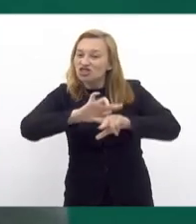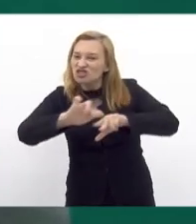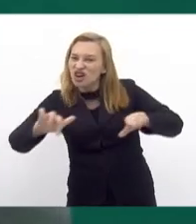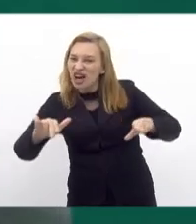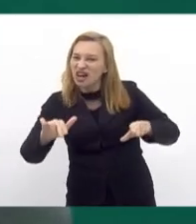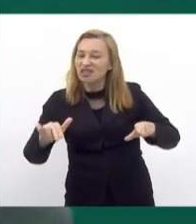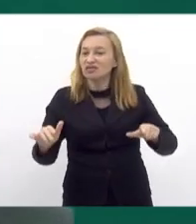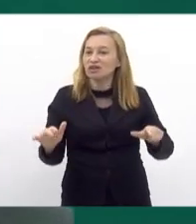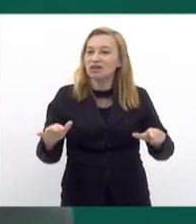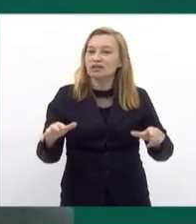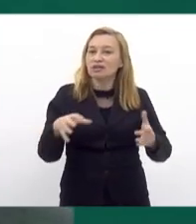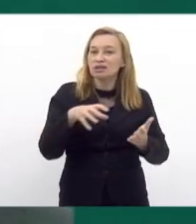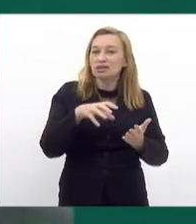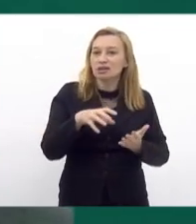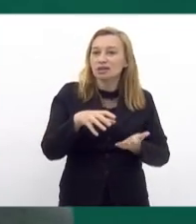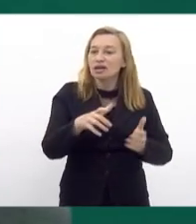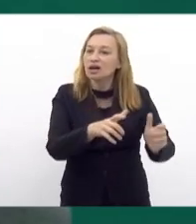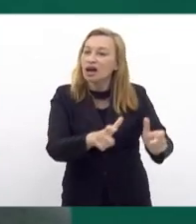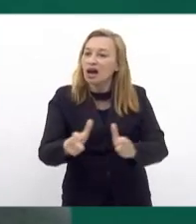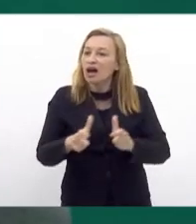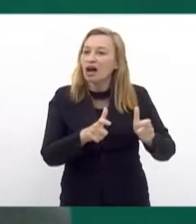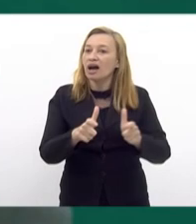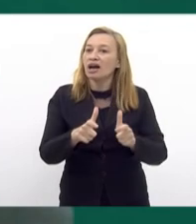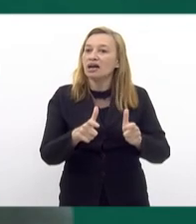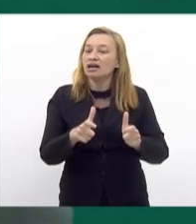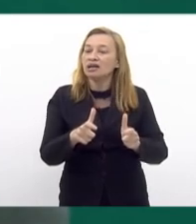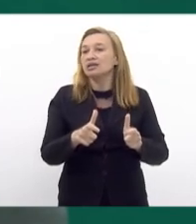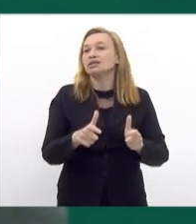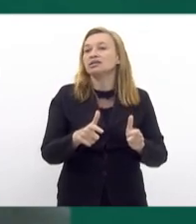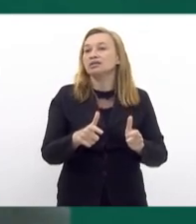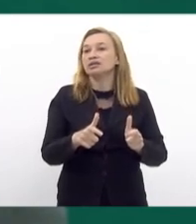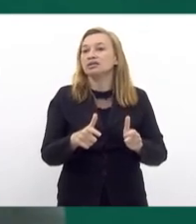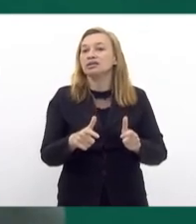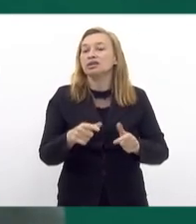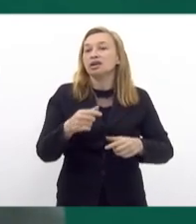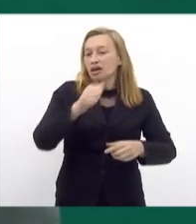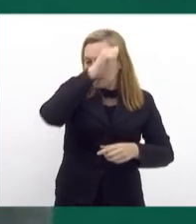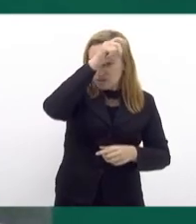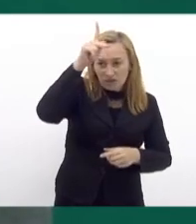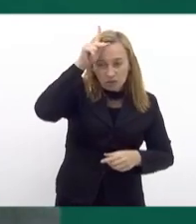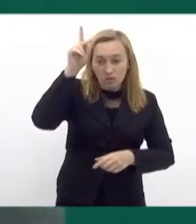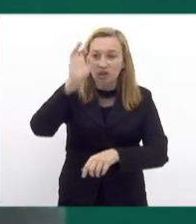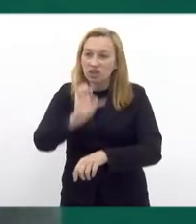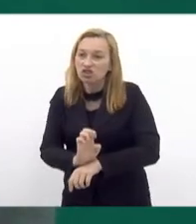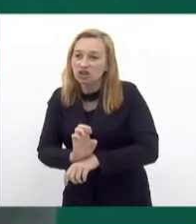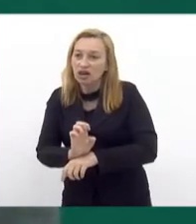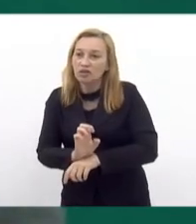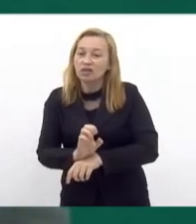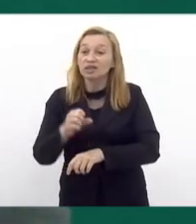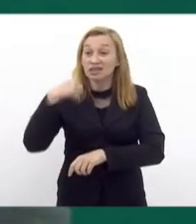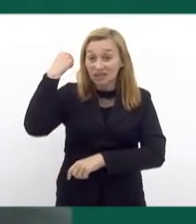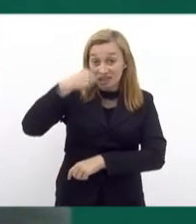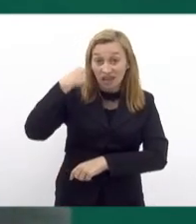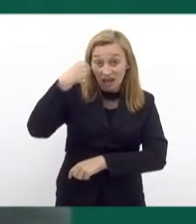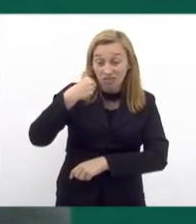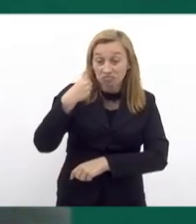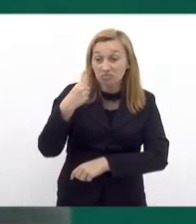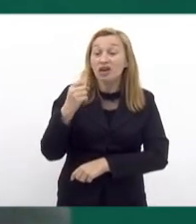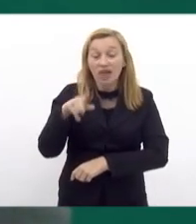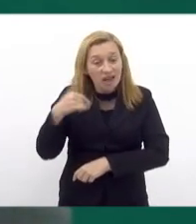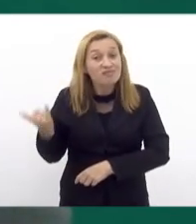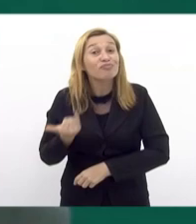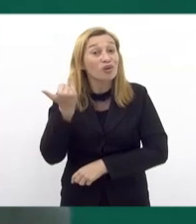diversos órgãos, diversos níveis políticos aqui, prefeitura, Estado, o Senado. Então, acho que